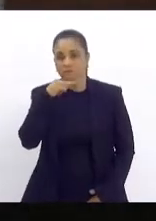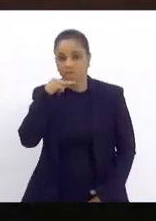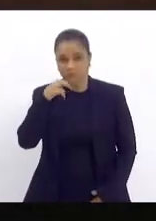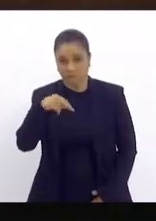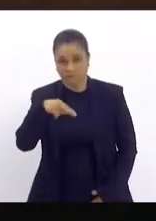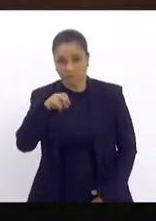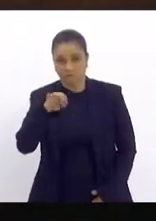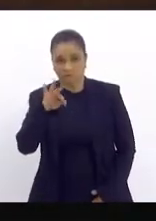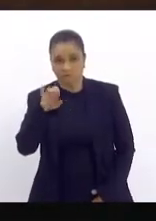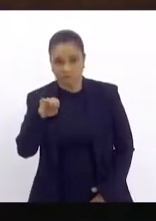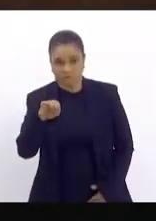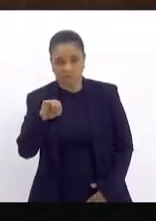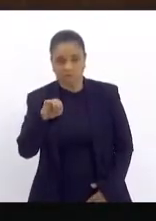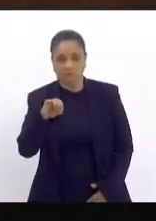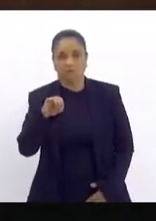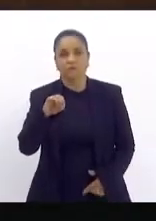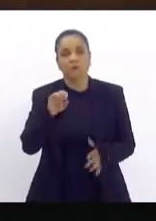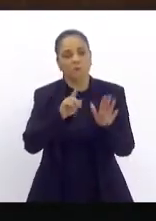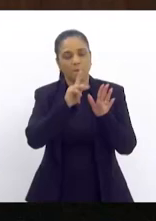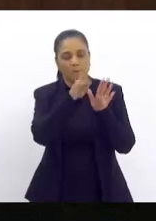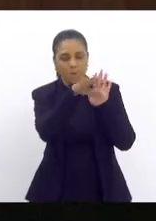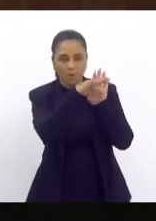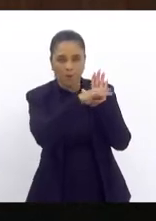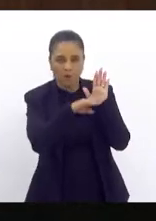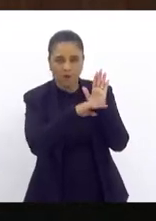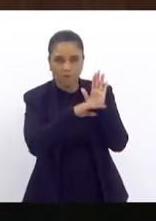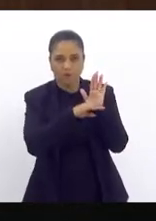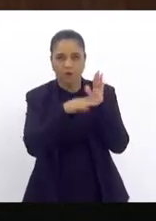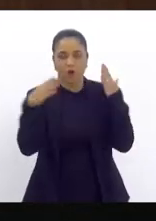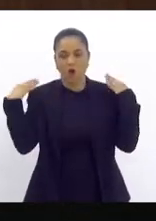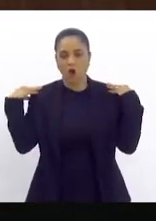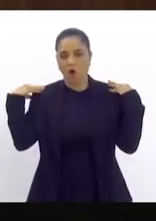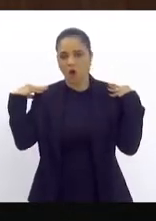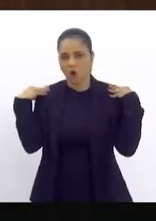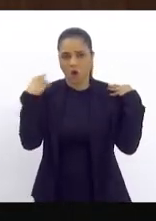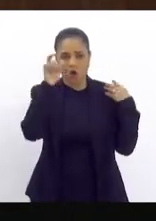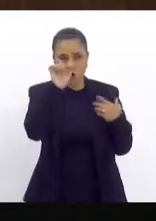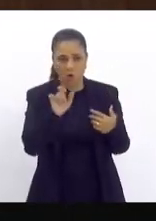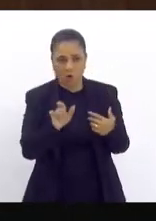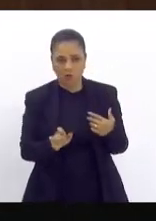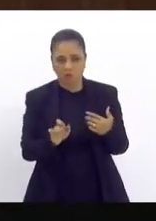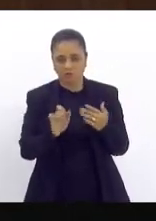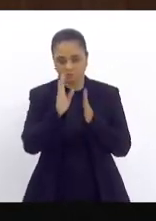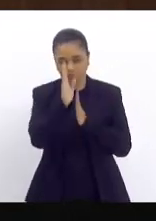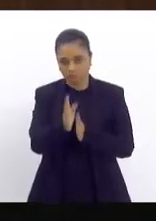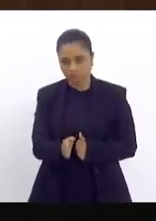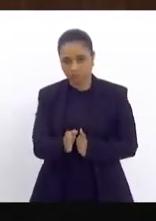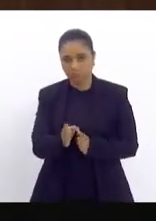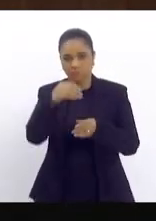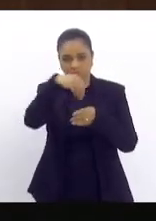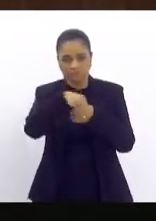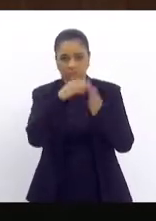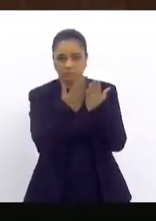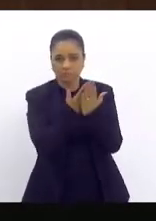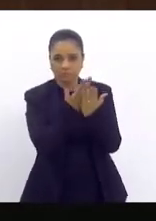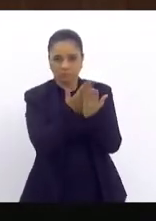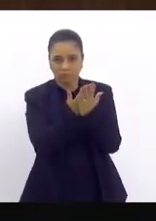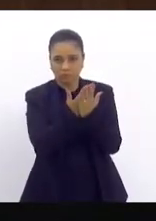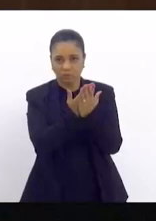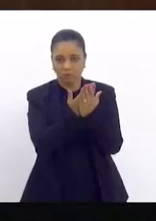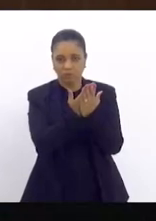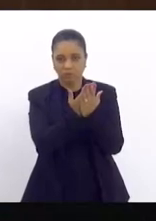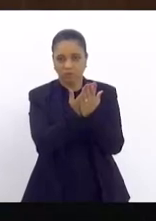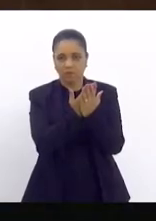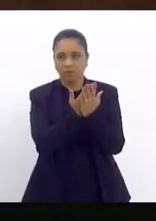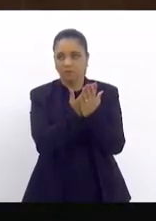sobre a criação do programa Coluna Reta nos estabelecimentos da rede de ensino público no